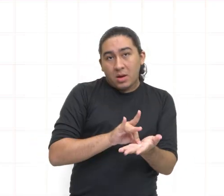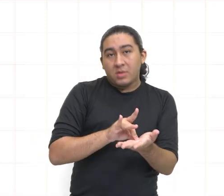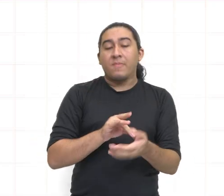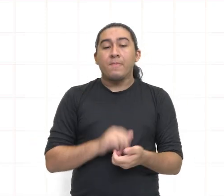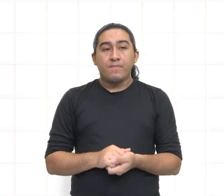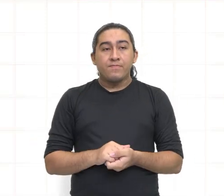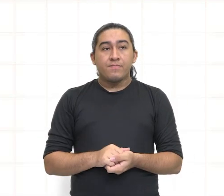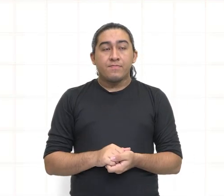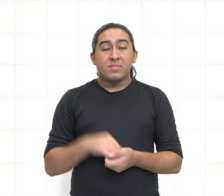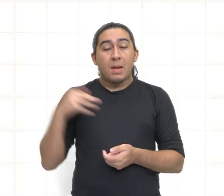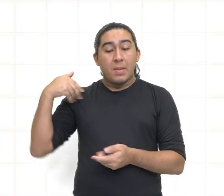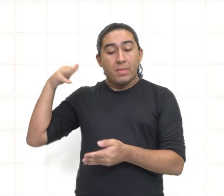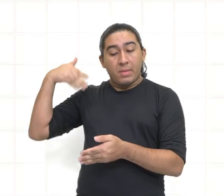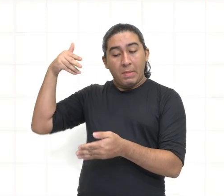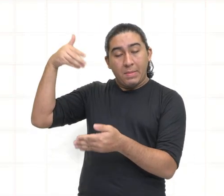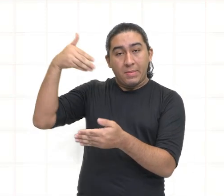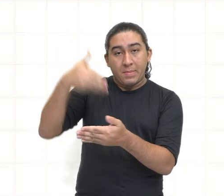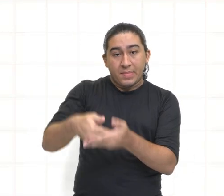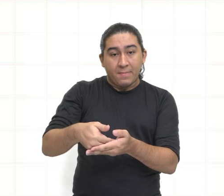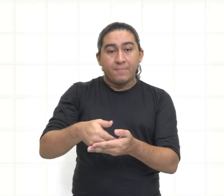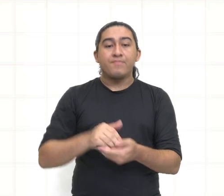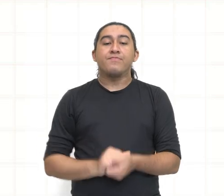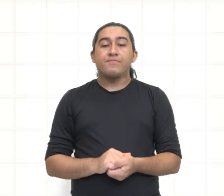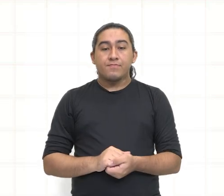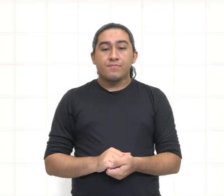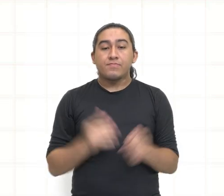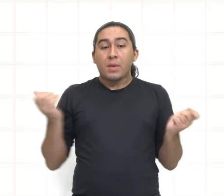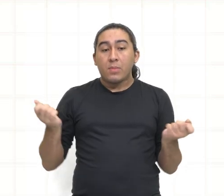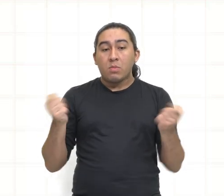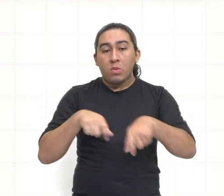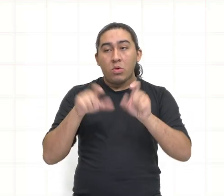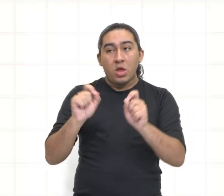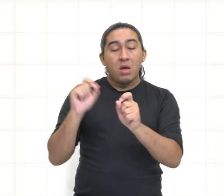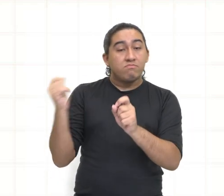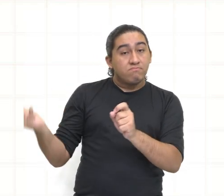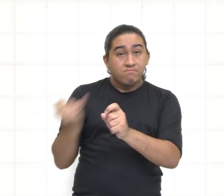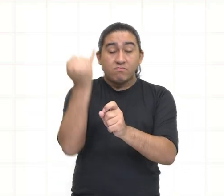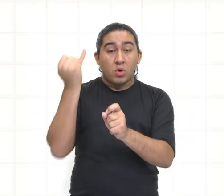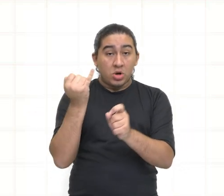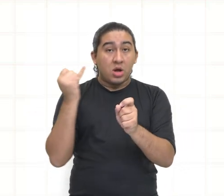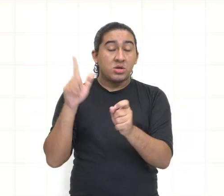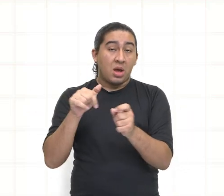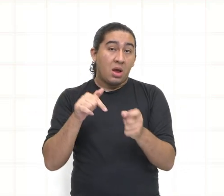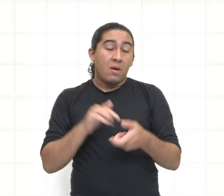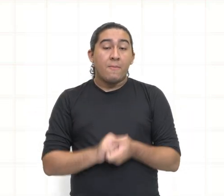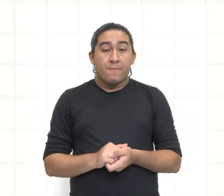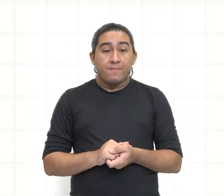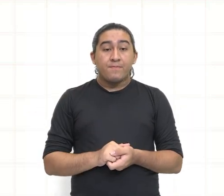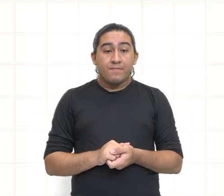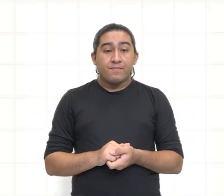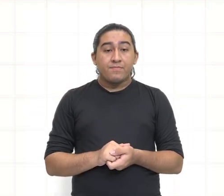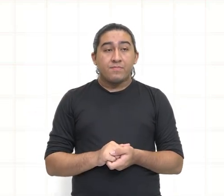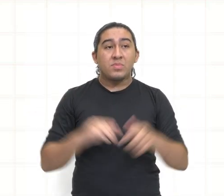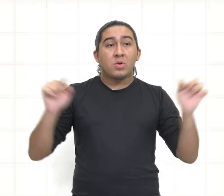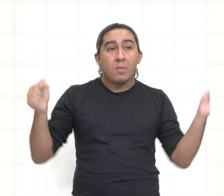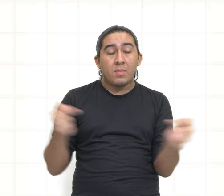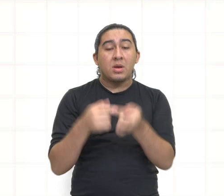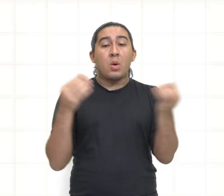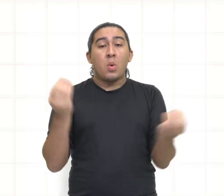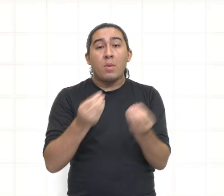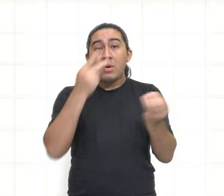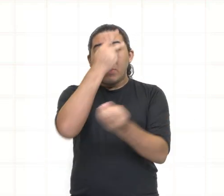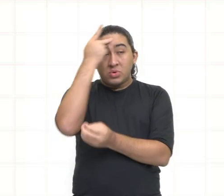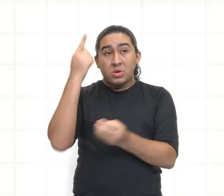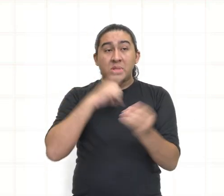drasticamente ao longo das últimas décadas, desempenhando um papel fundamental na maneira como as pessoas se